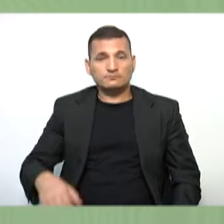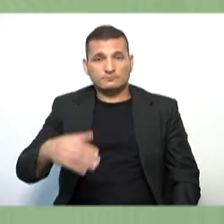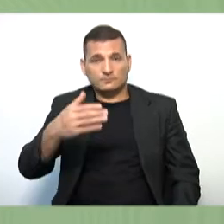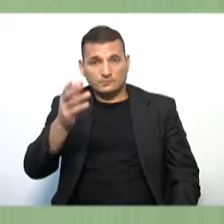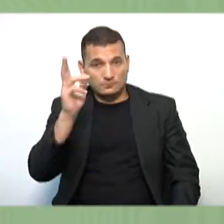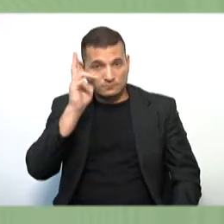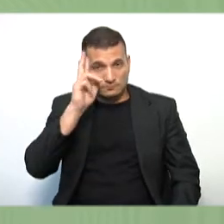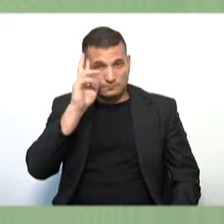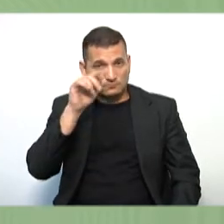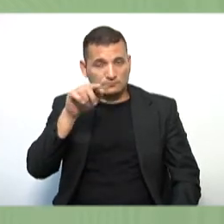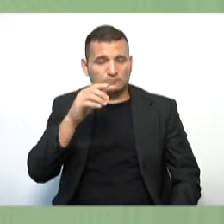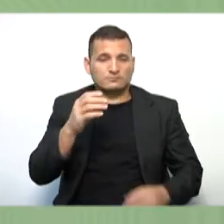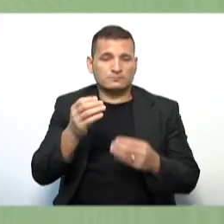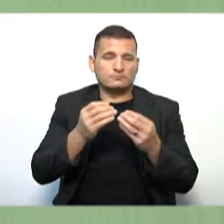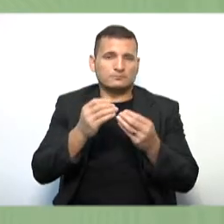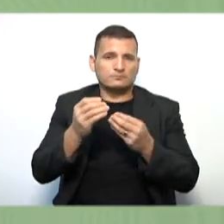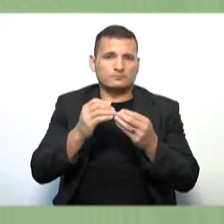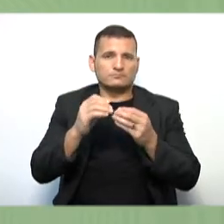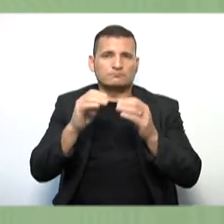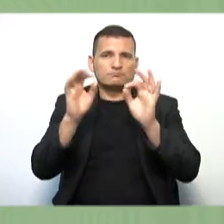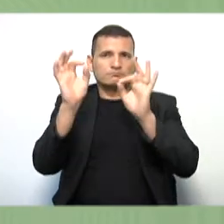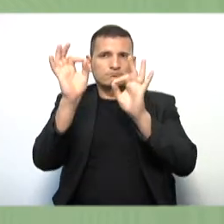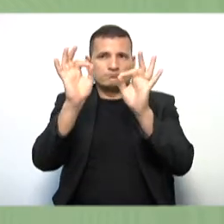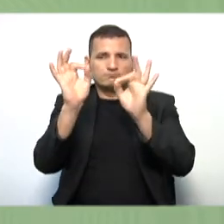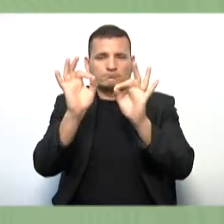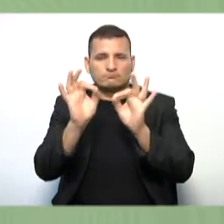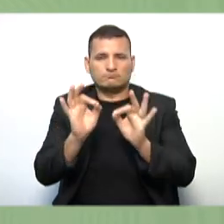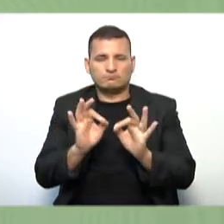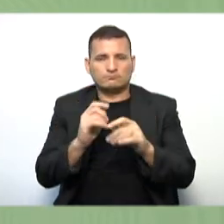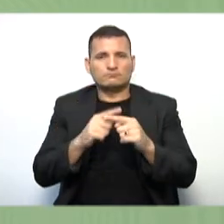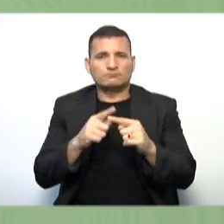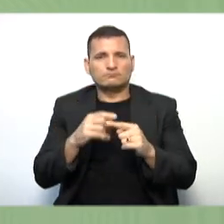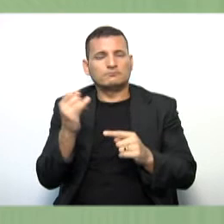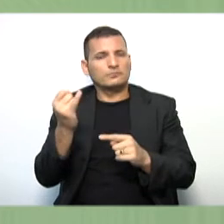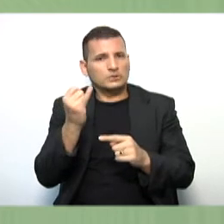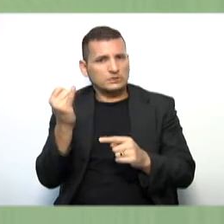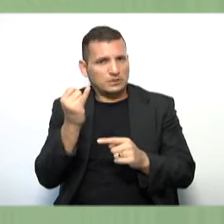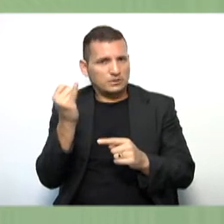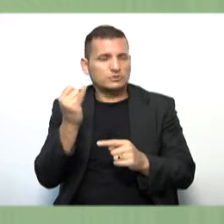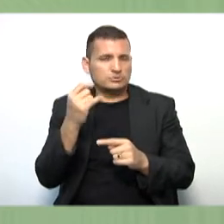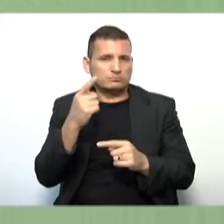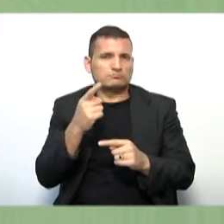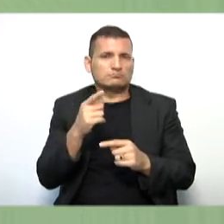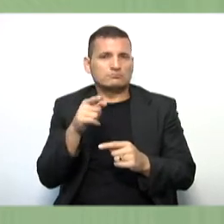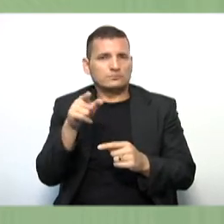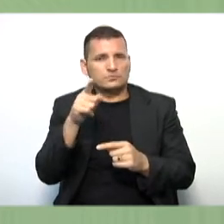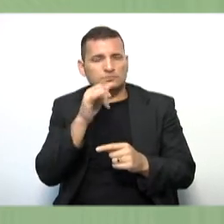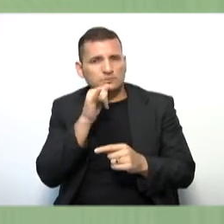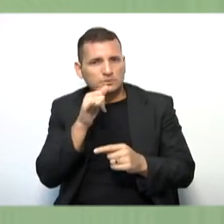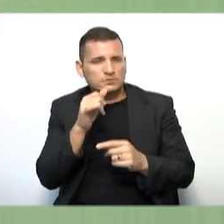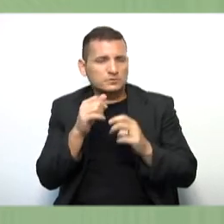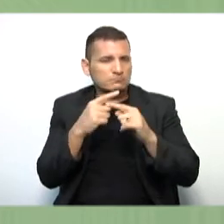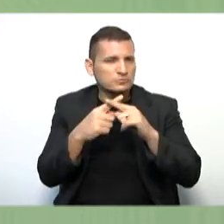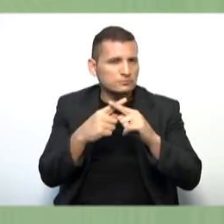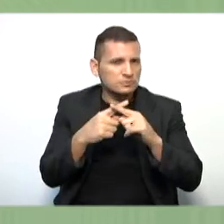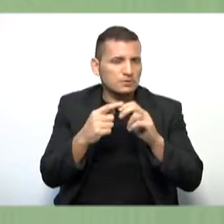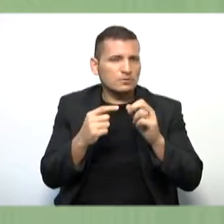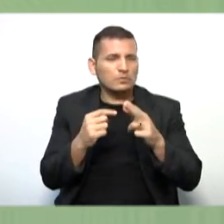Lembrem-se dessa ordem, né? Que a ordem vai ser importante aí para vocês tomarem a decisão de se eu vou multiplicar, se eu